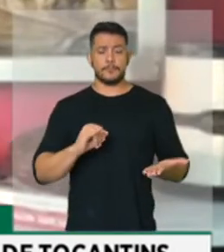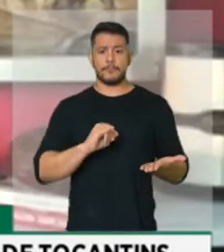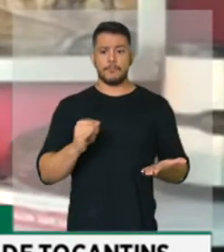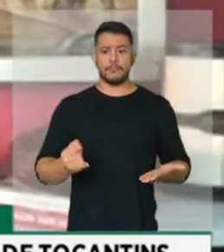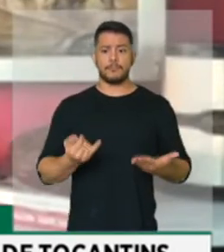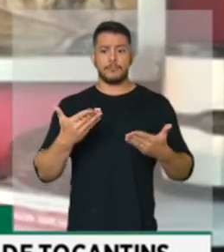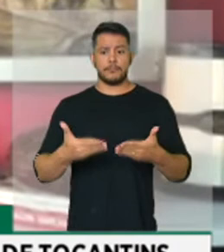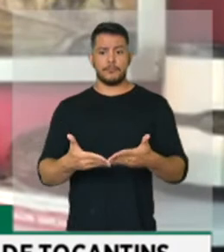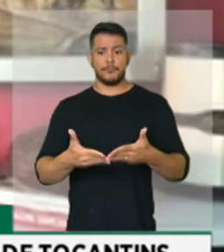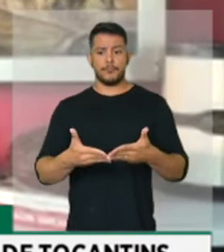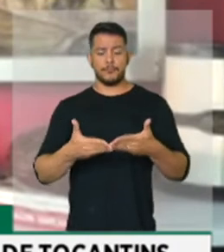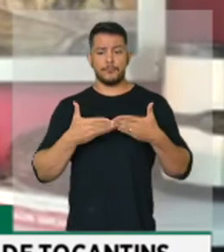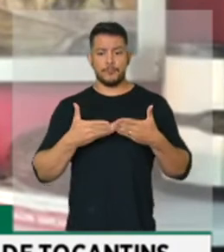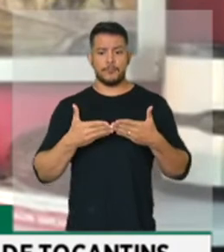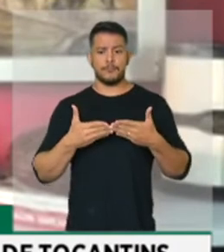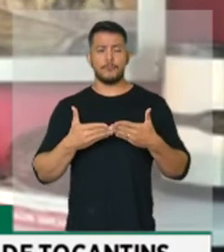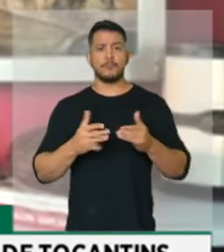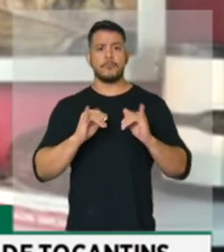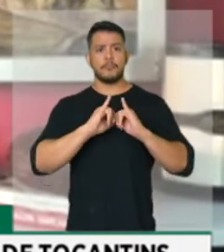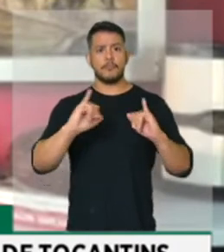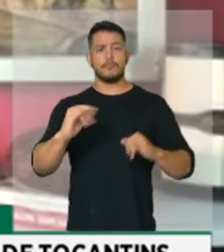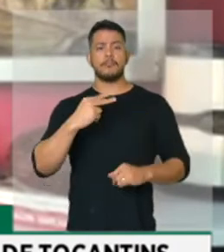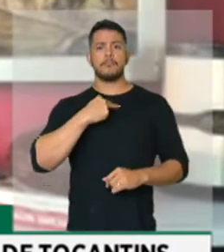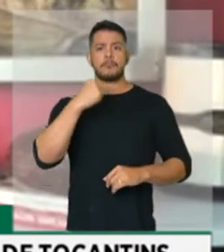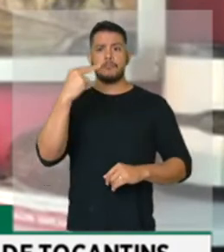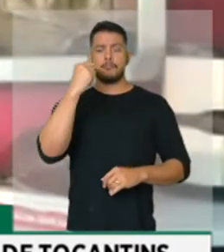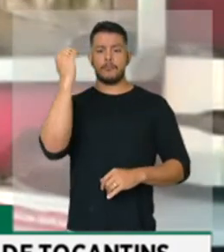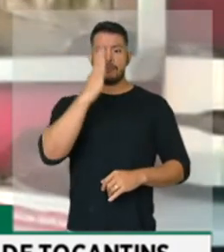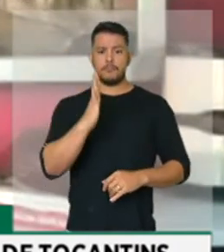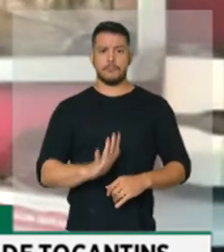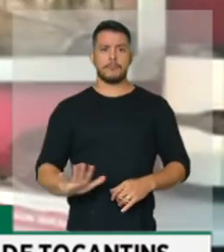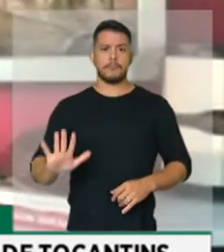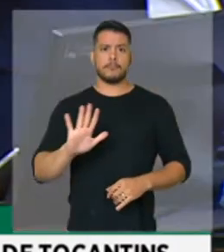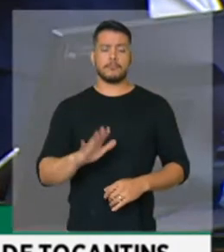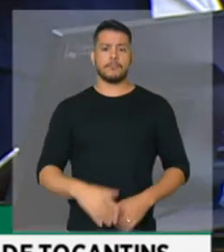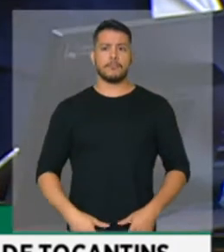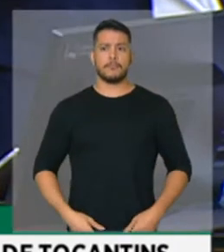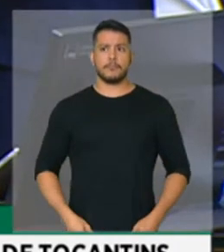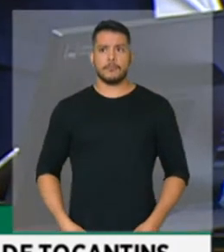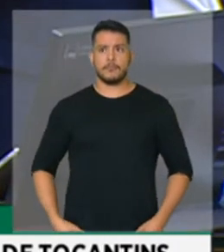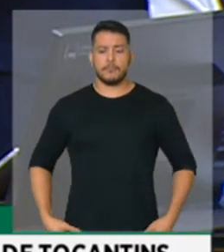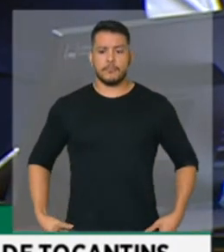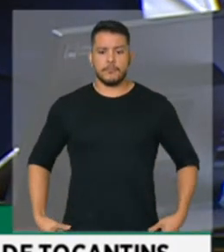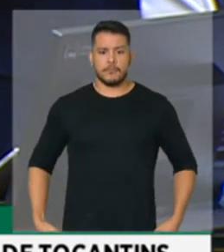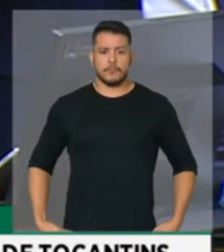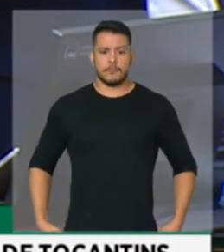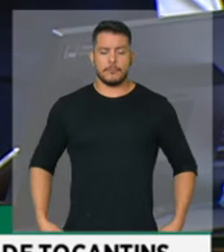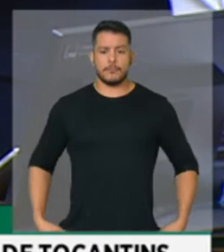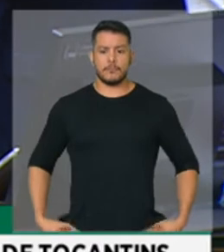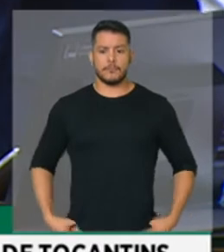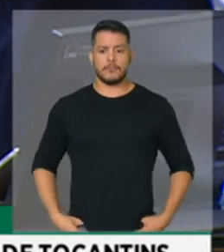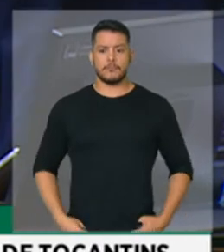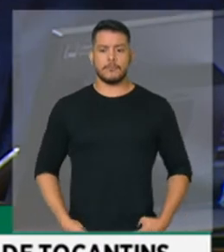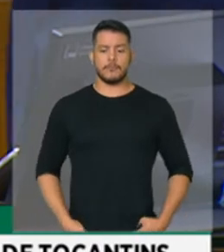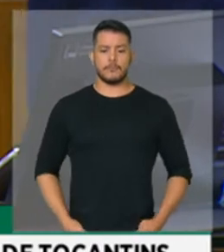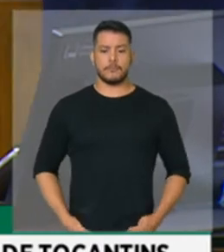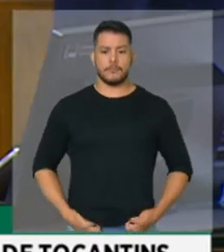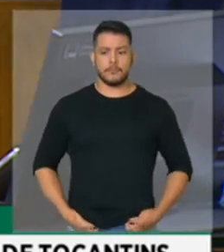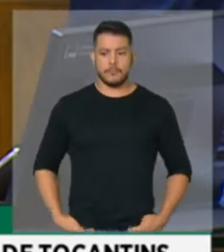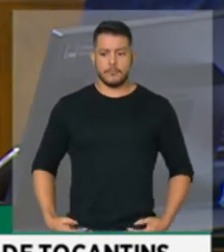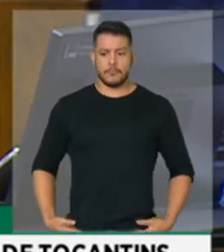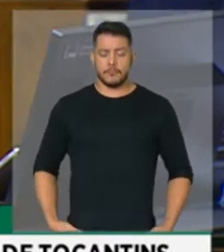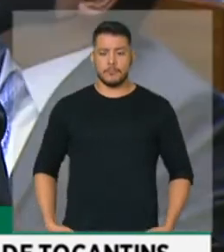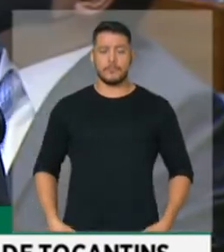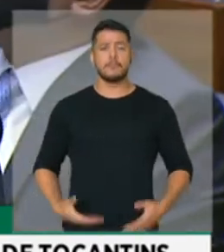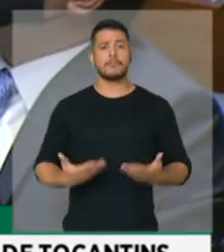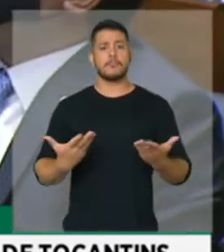presidente, seja divulgado nos órgãos de comunicação e na Voz do Brasil. Obrigado, deputado. Uma questão importante, senhor presidente. Senhor presidente, eu quero fazer um